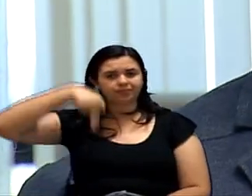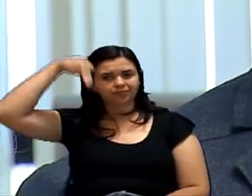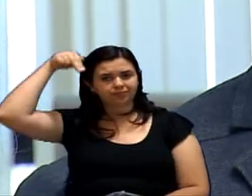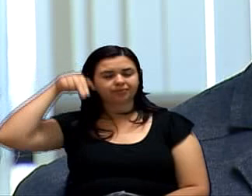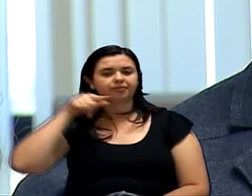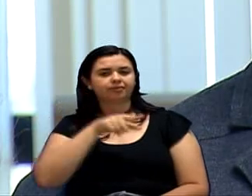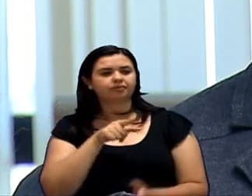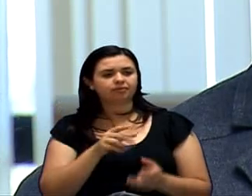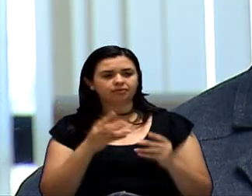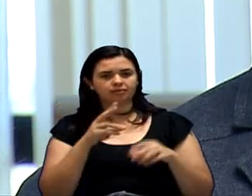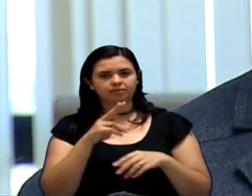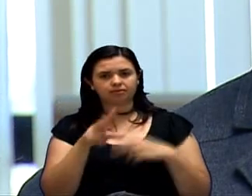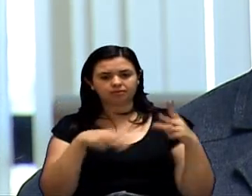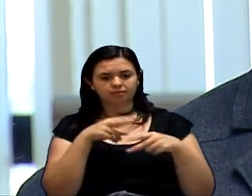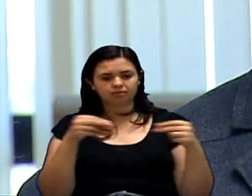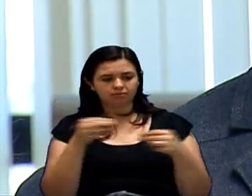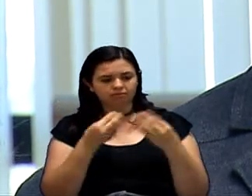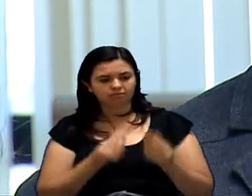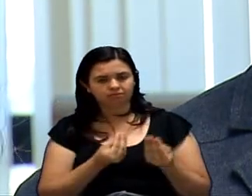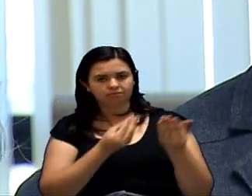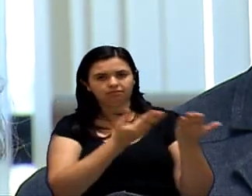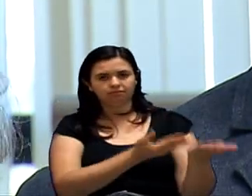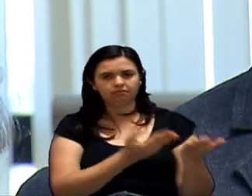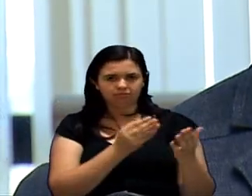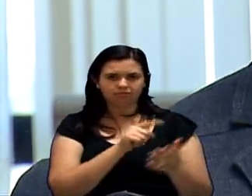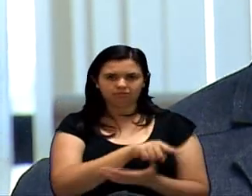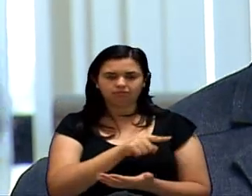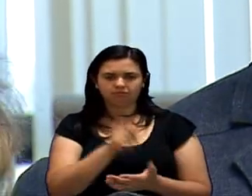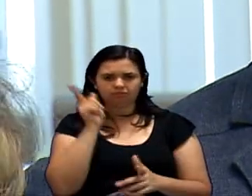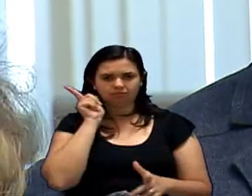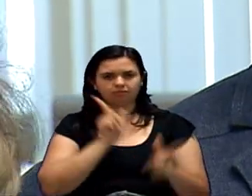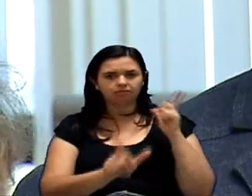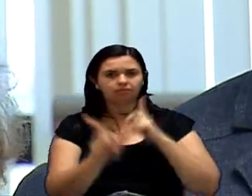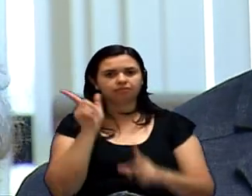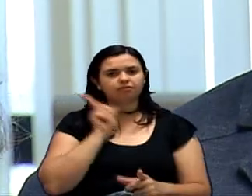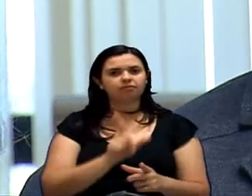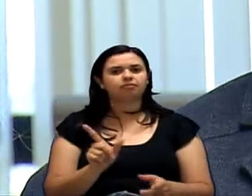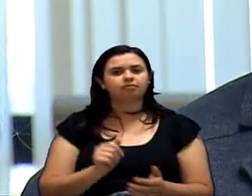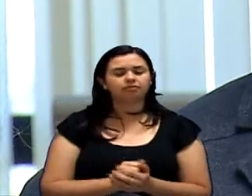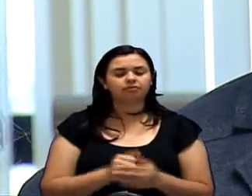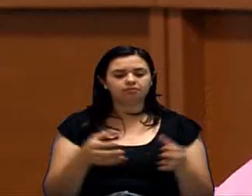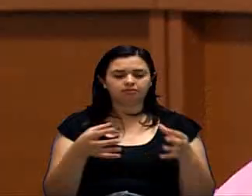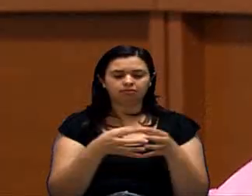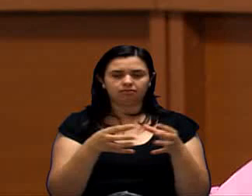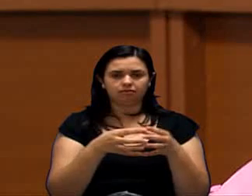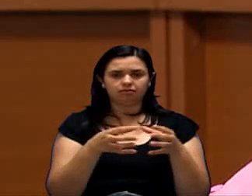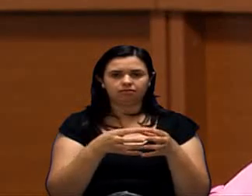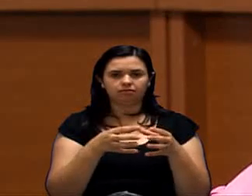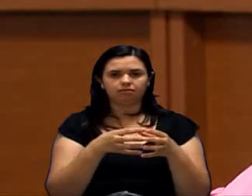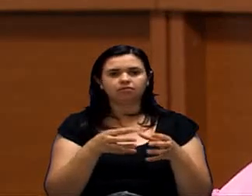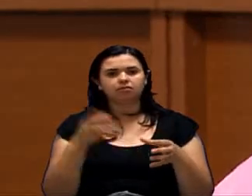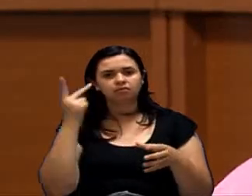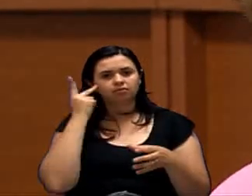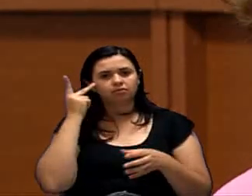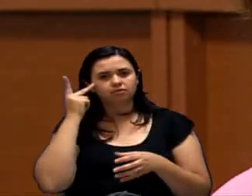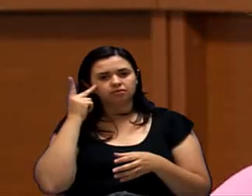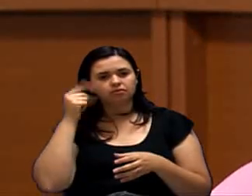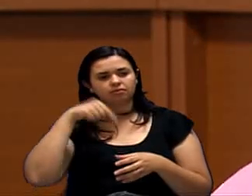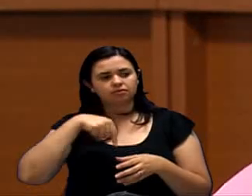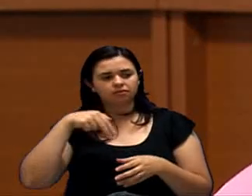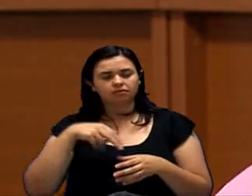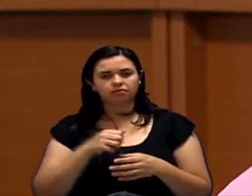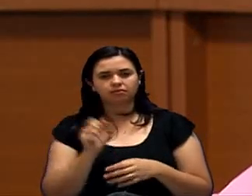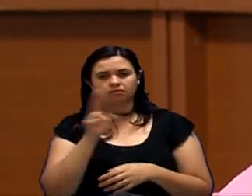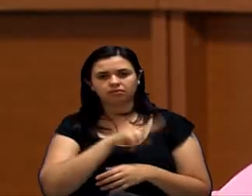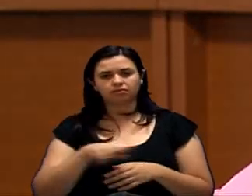prêmio Guardião Nordestino 2023. Que bacana isso. Da Associação Paulista dos Nordestinos, chamada APANE, em